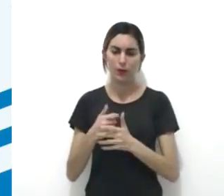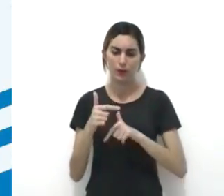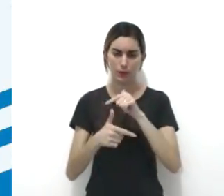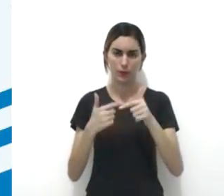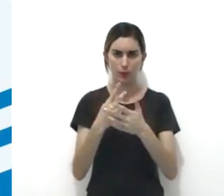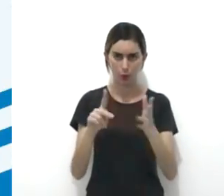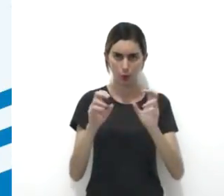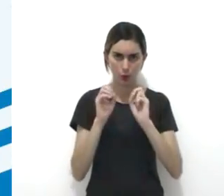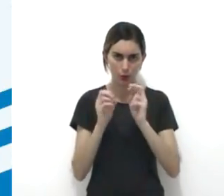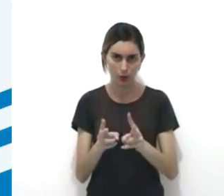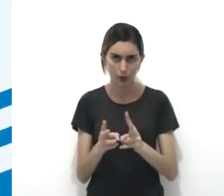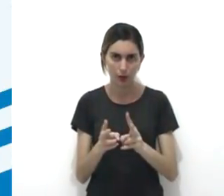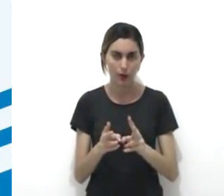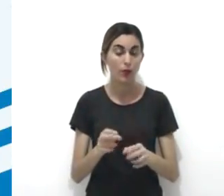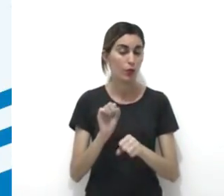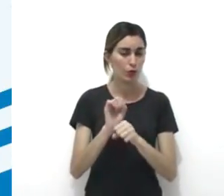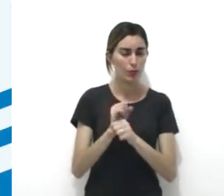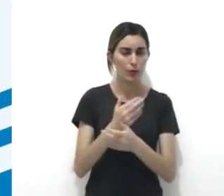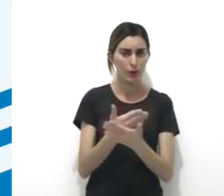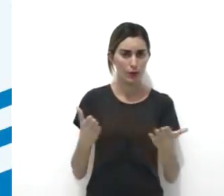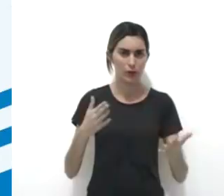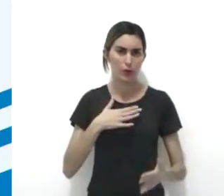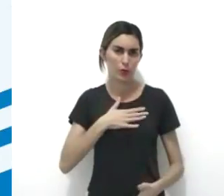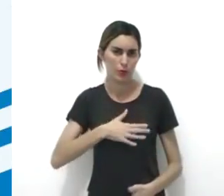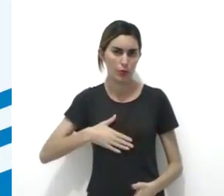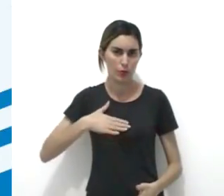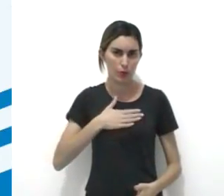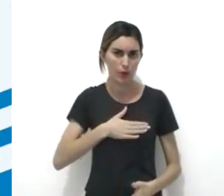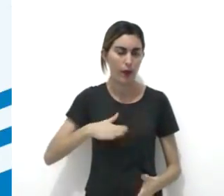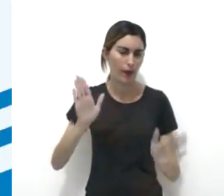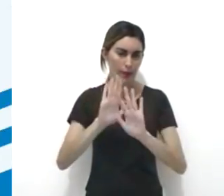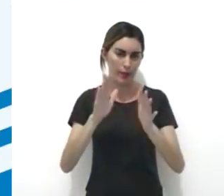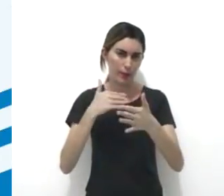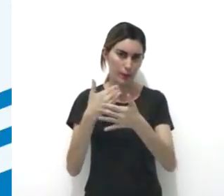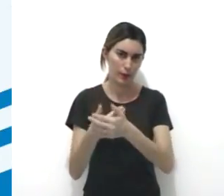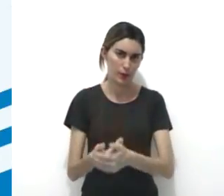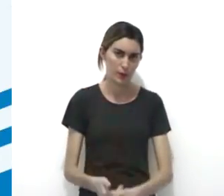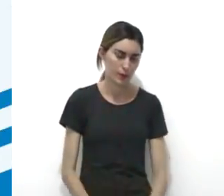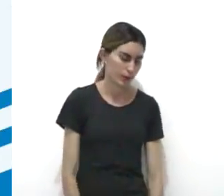trabalhar com elas, ok? Espero que vocês tenham gostado. Até a próxima!